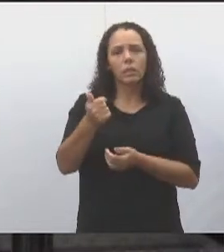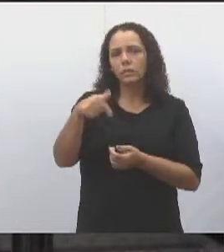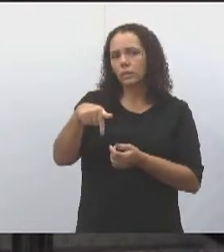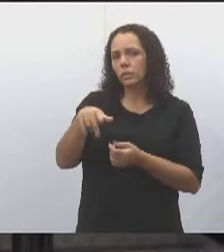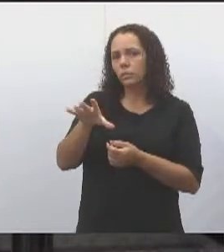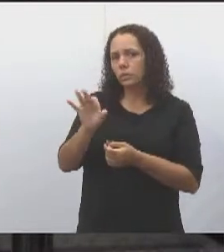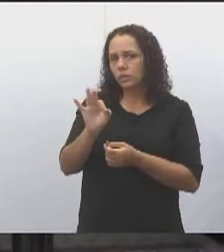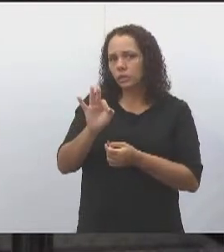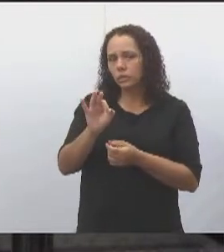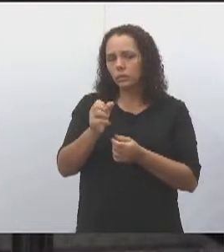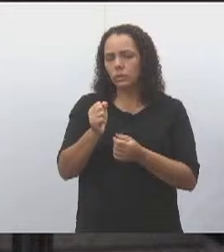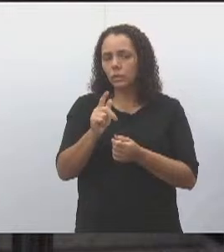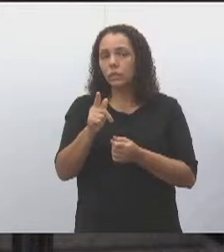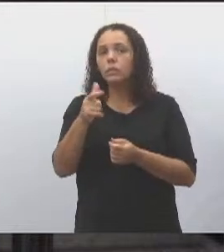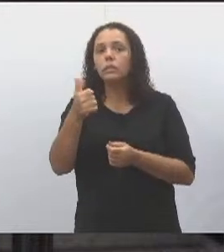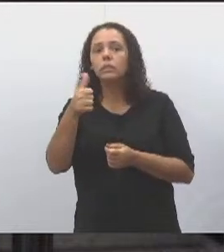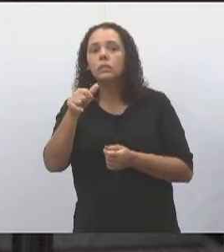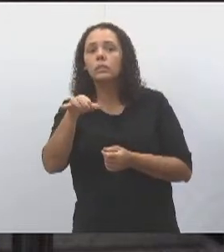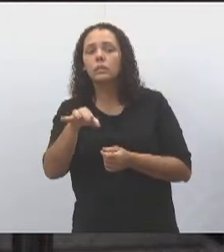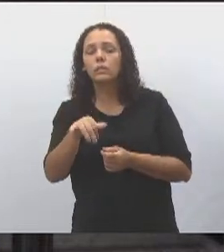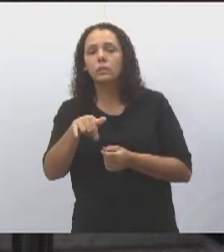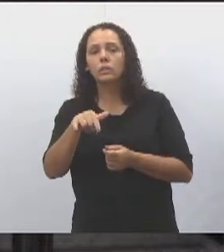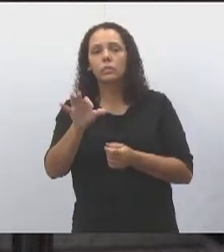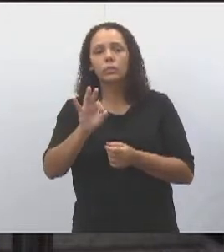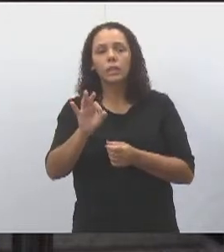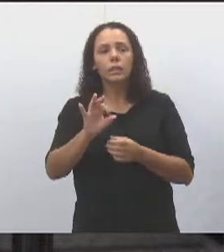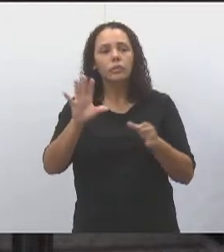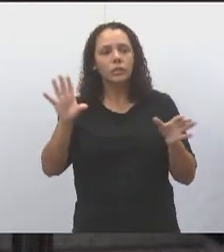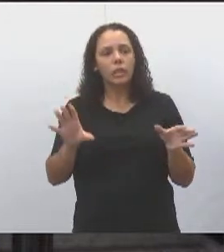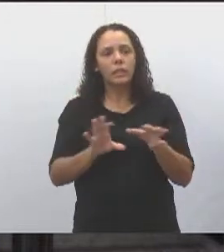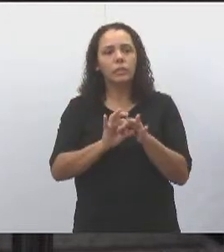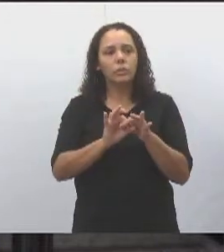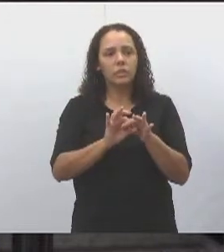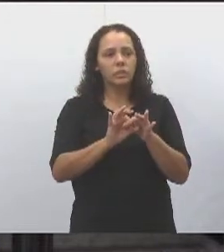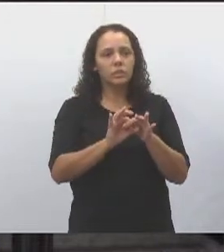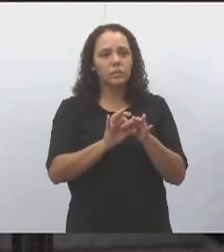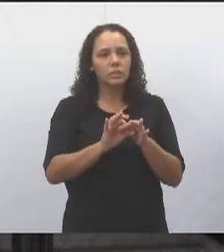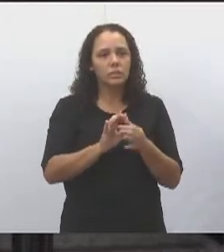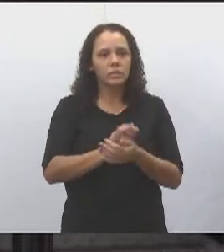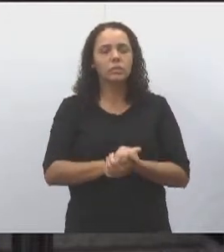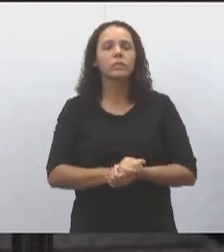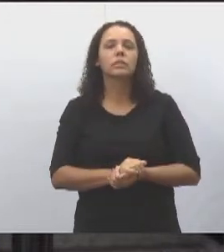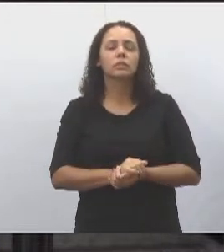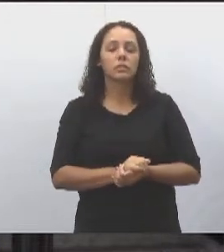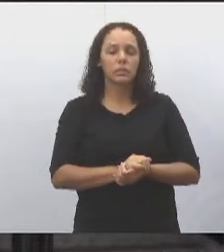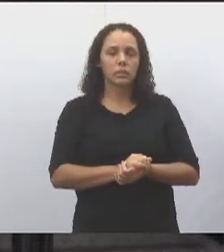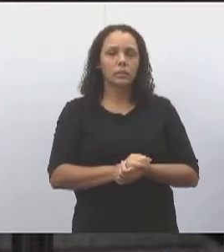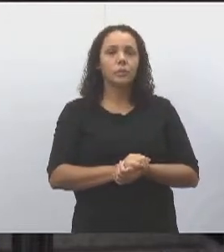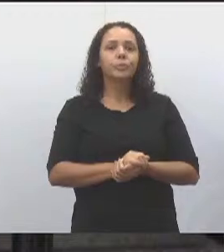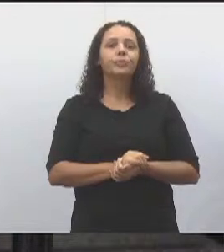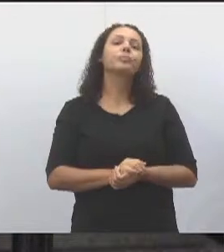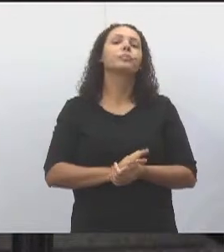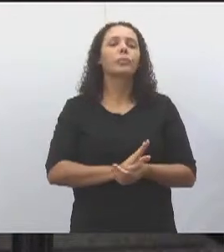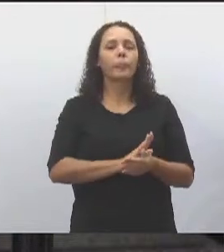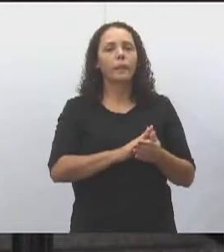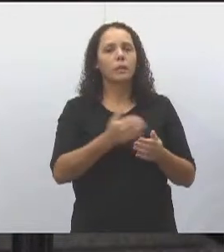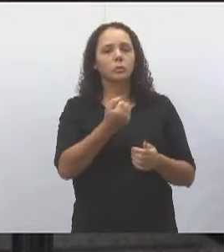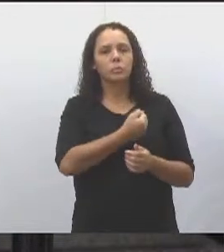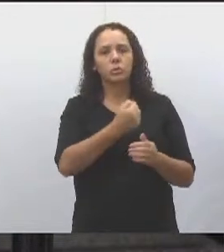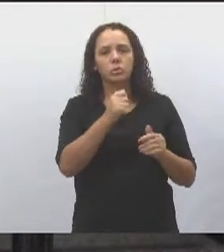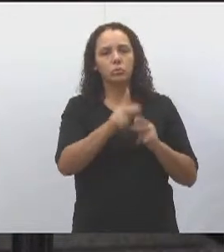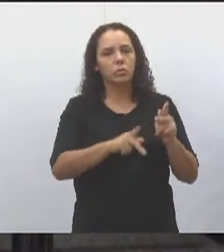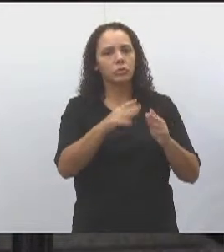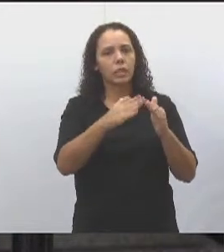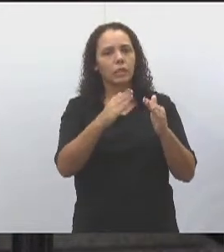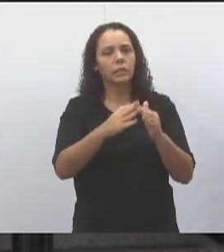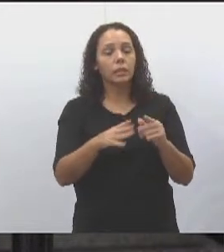17%, né? 17%, e já que é vinculado, teoricamente, pelo número da população, de casas, vamos ser bem sinceros, isso